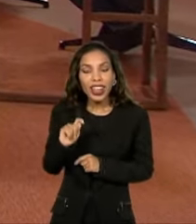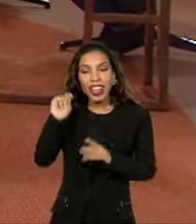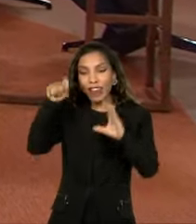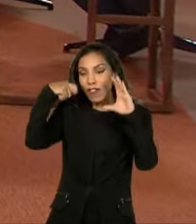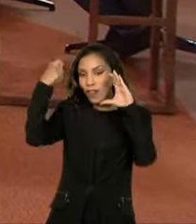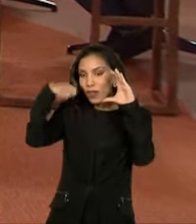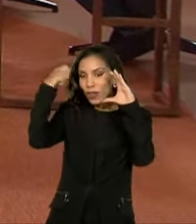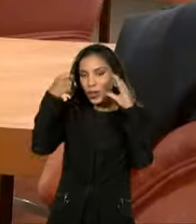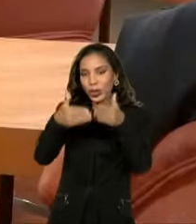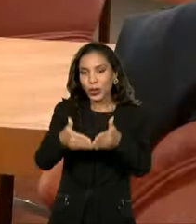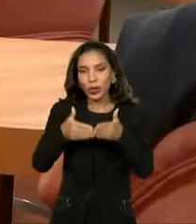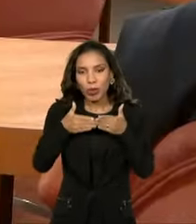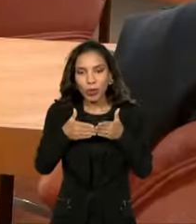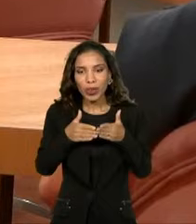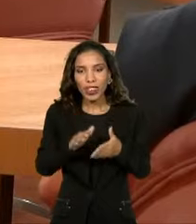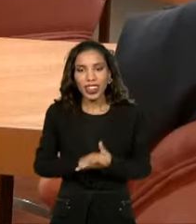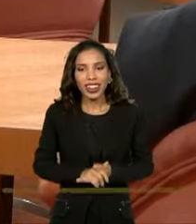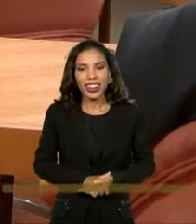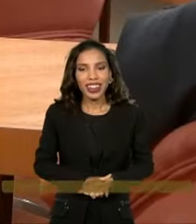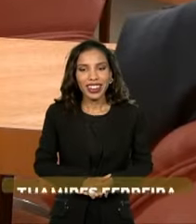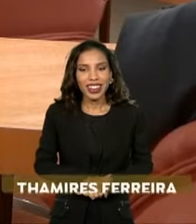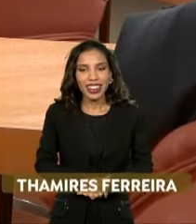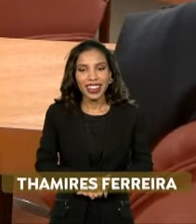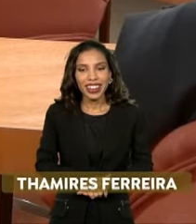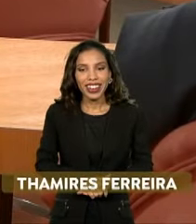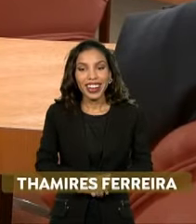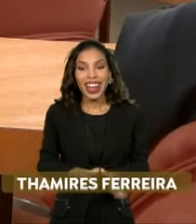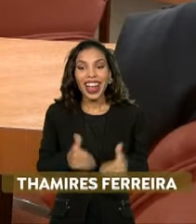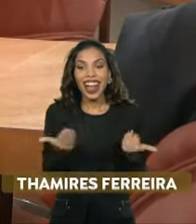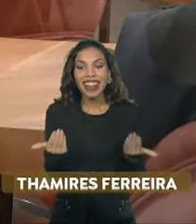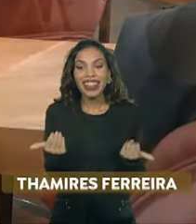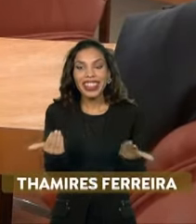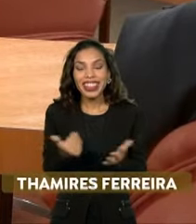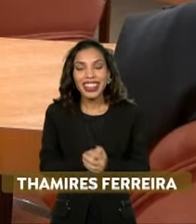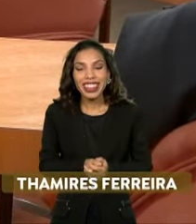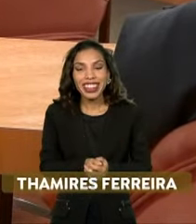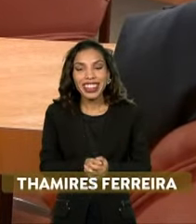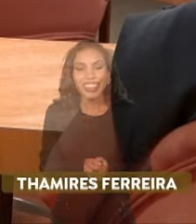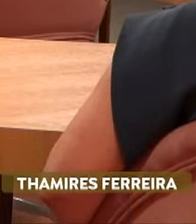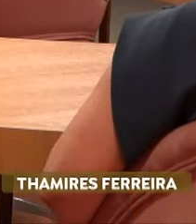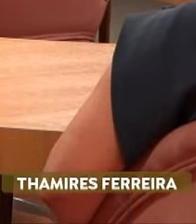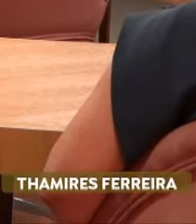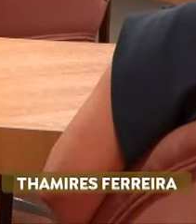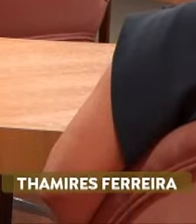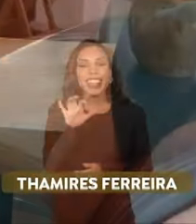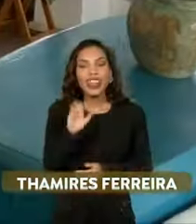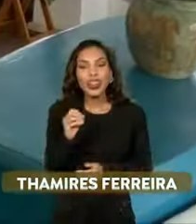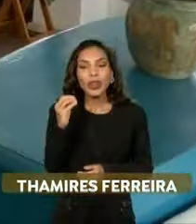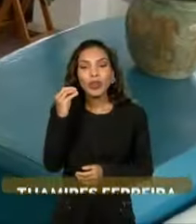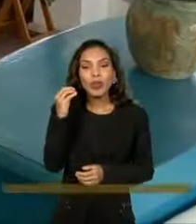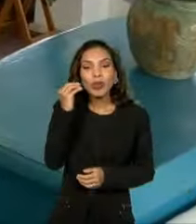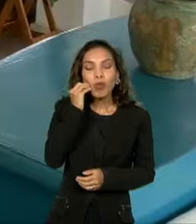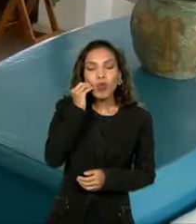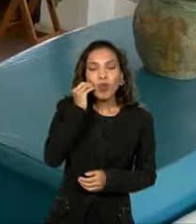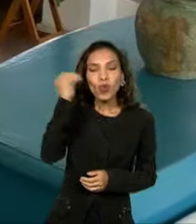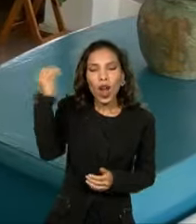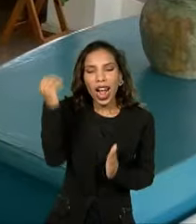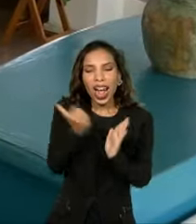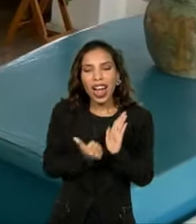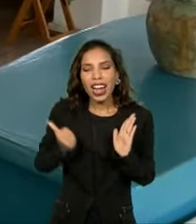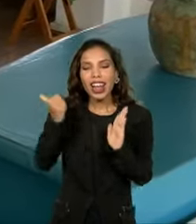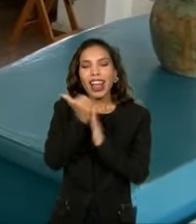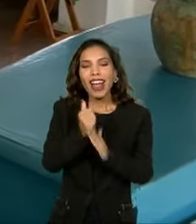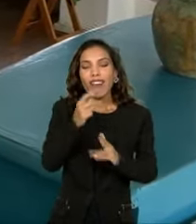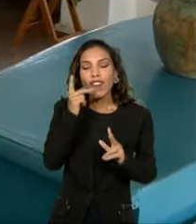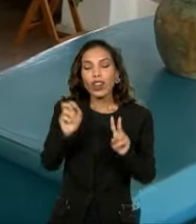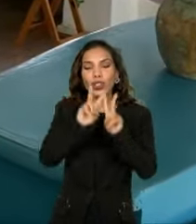Vamos ver, por favor. Ah, olá. Querida. Cadê? Oi, Léo, passando aqui para te deixar um beijo enorme. Você tá aí